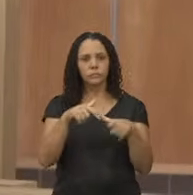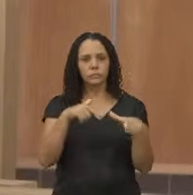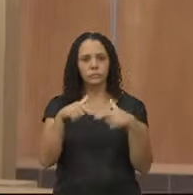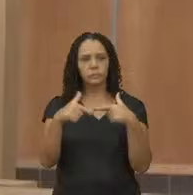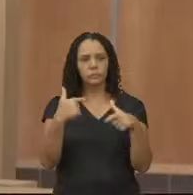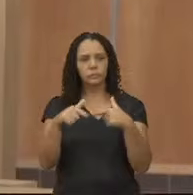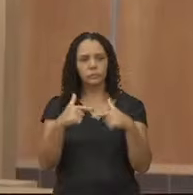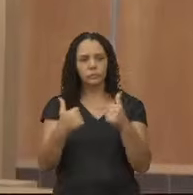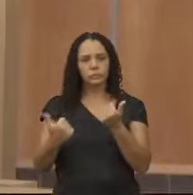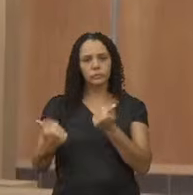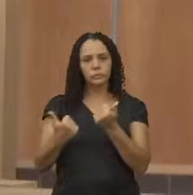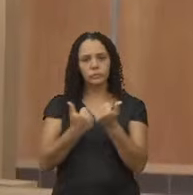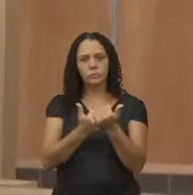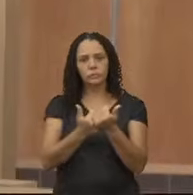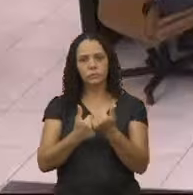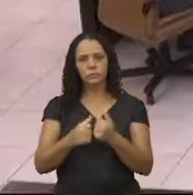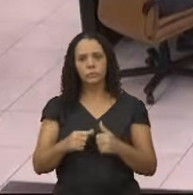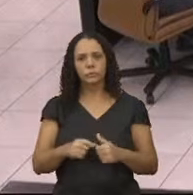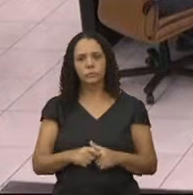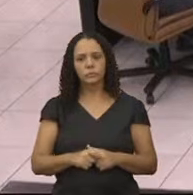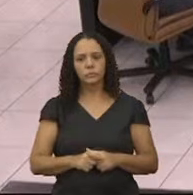Conte com o meu apoio.